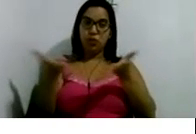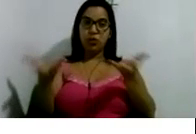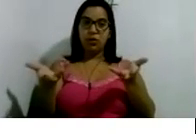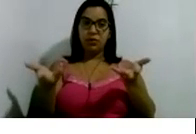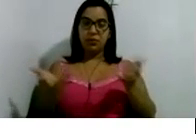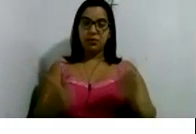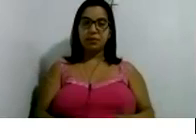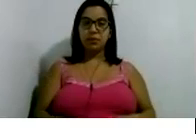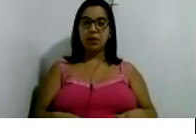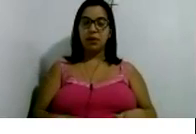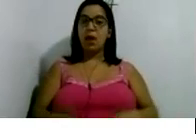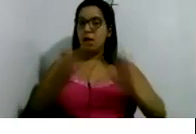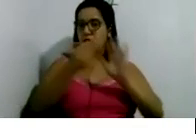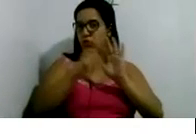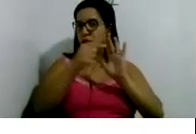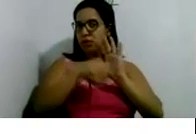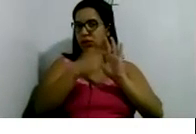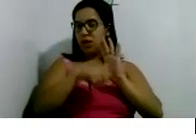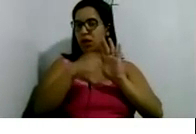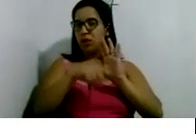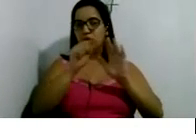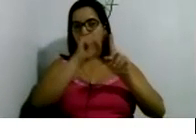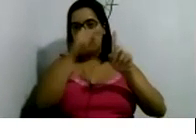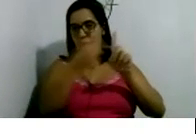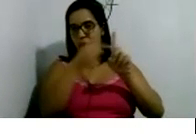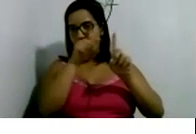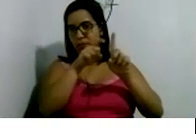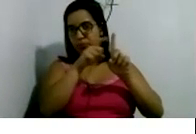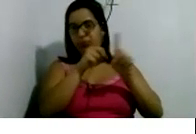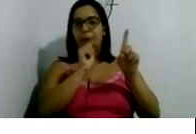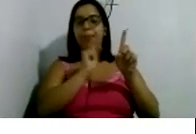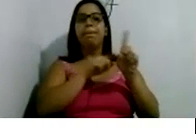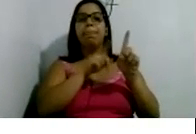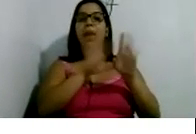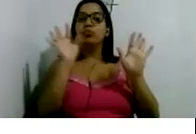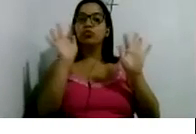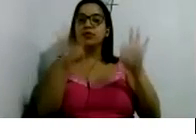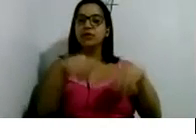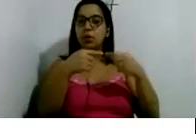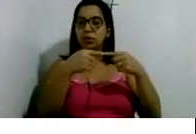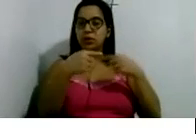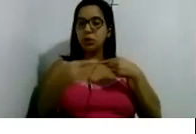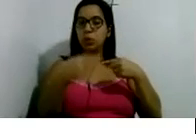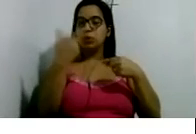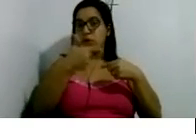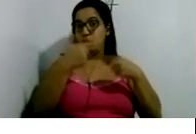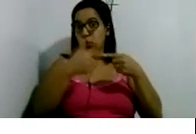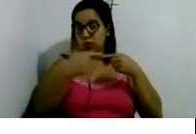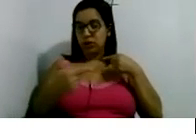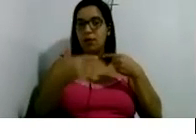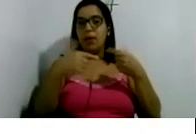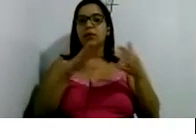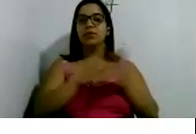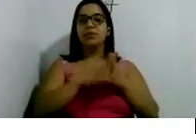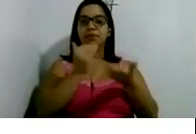um aumento da imunidade para o embrião. Então, no final da segunda semana, a gente já começa